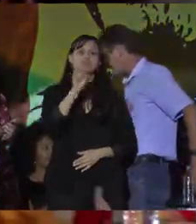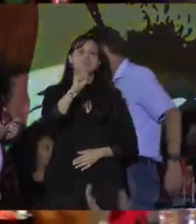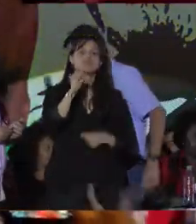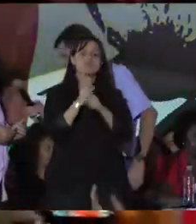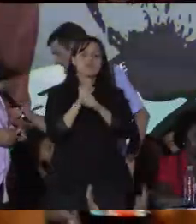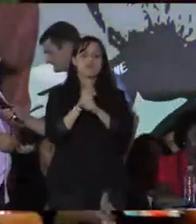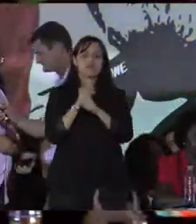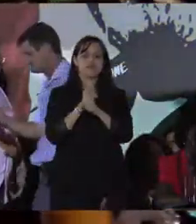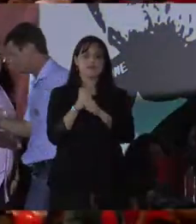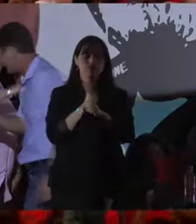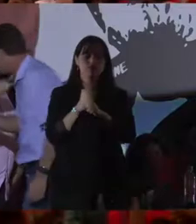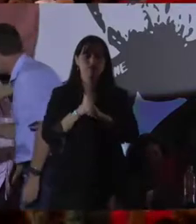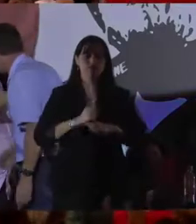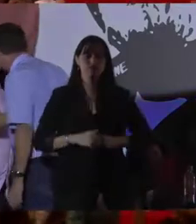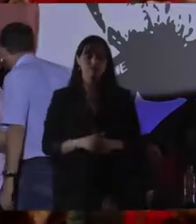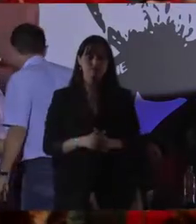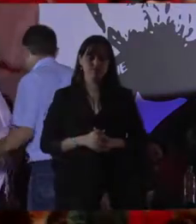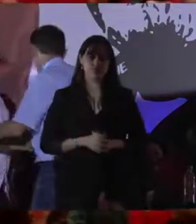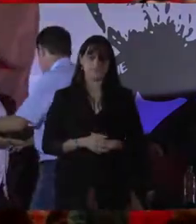de história.